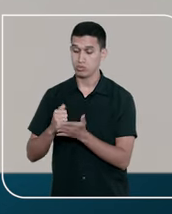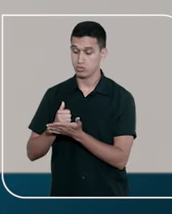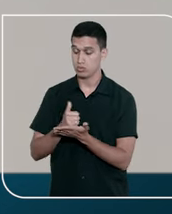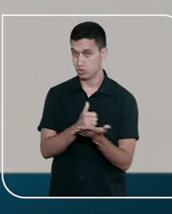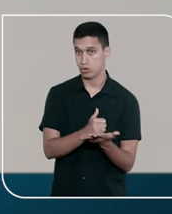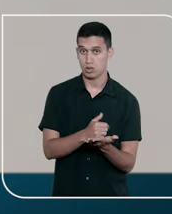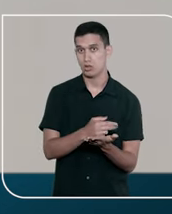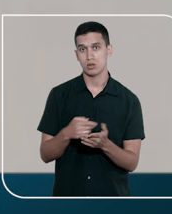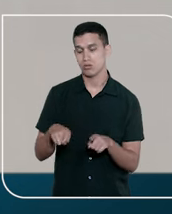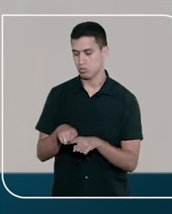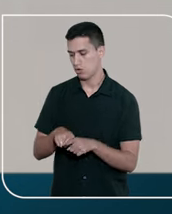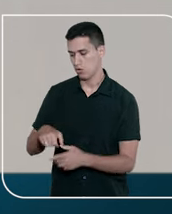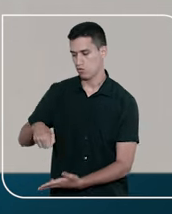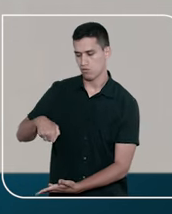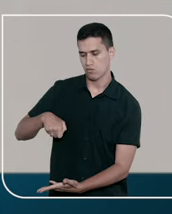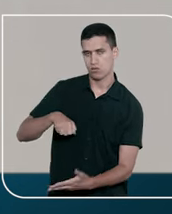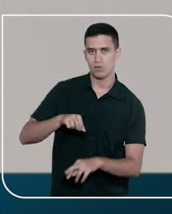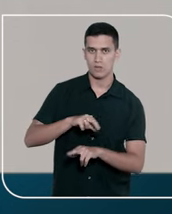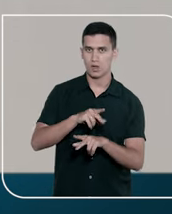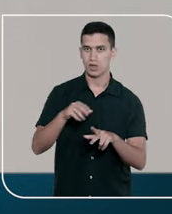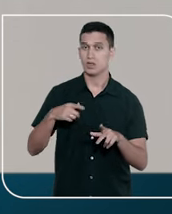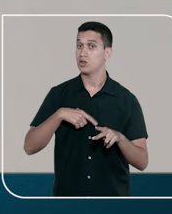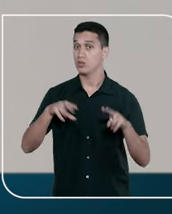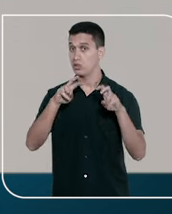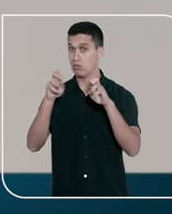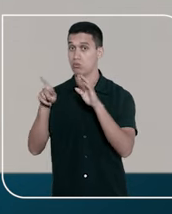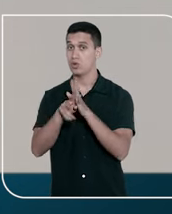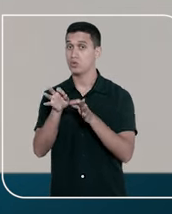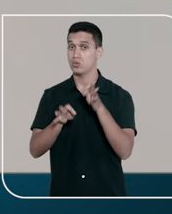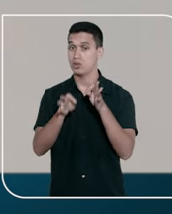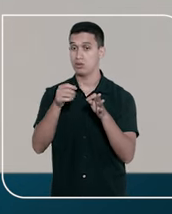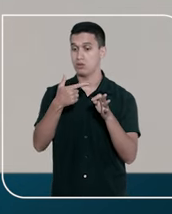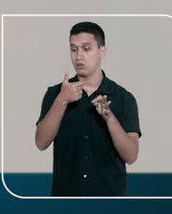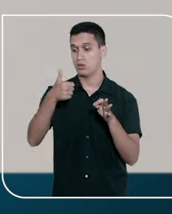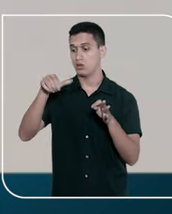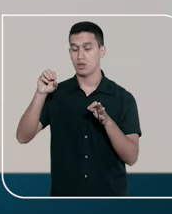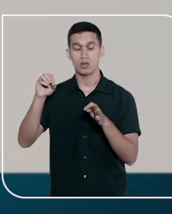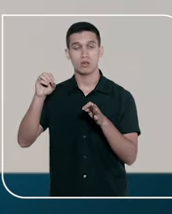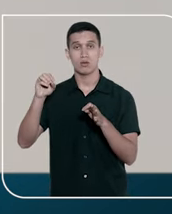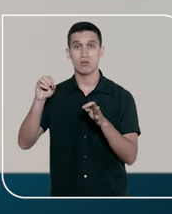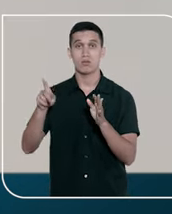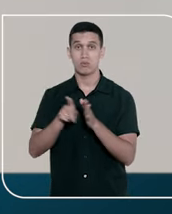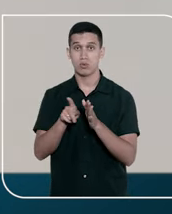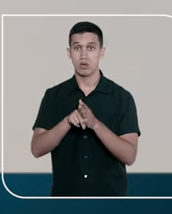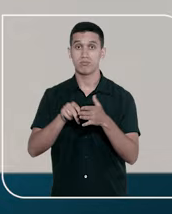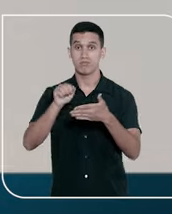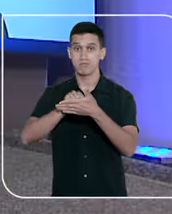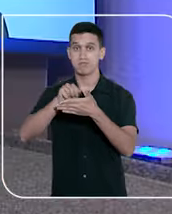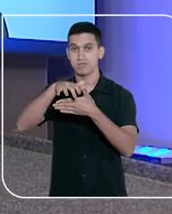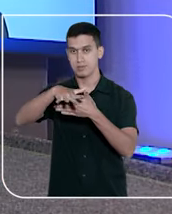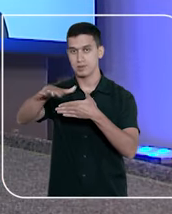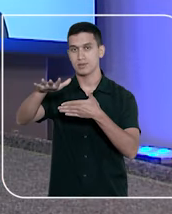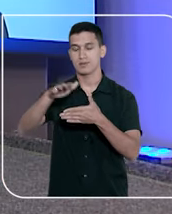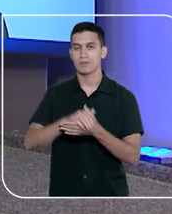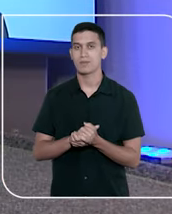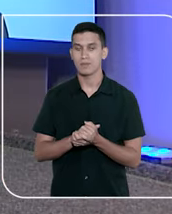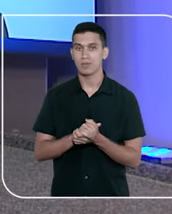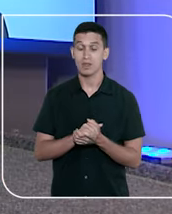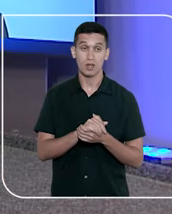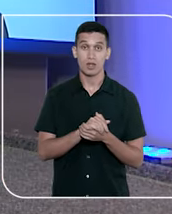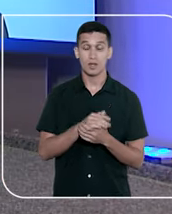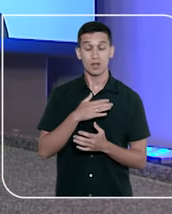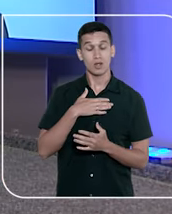é essa, resultante do julgamento do tema 210, da repercussão geral. Aproveitando ainda...